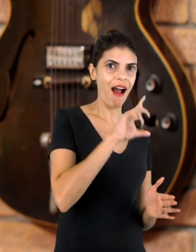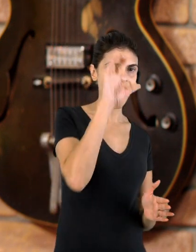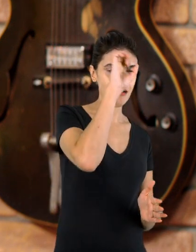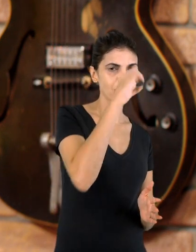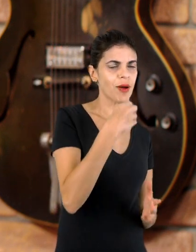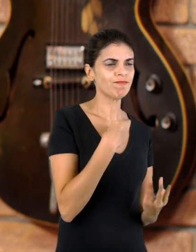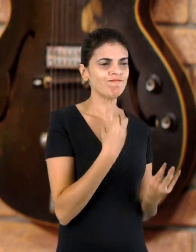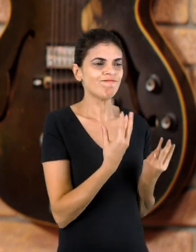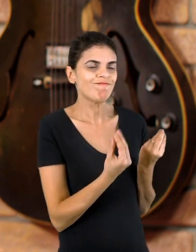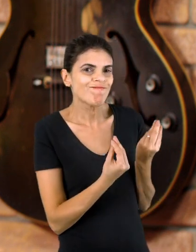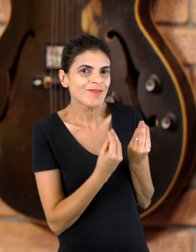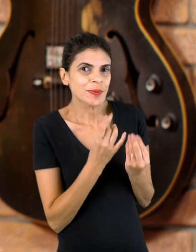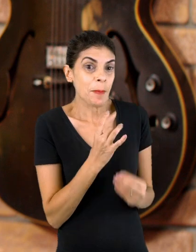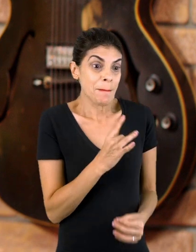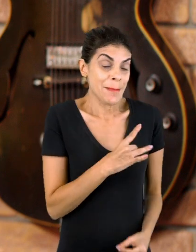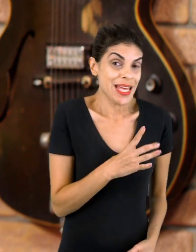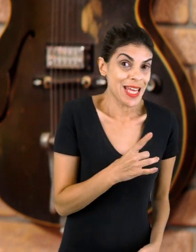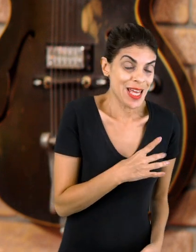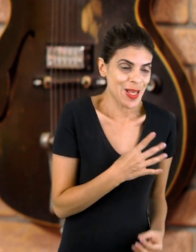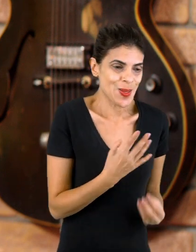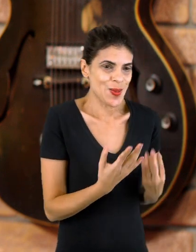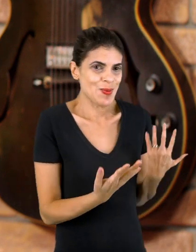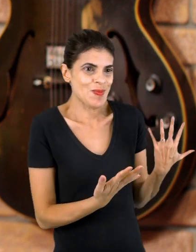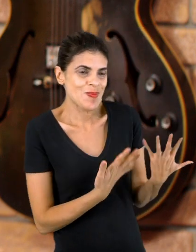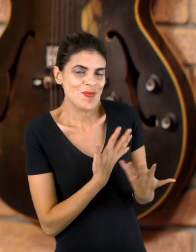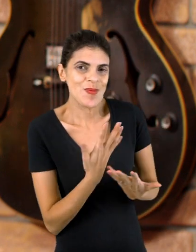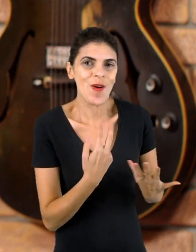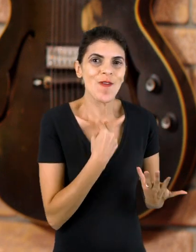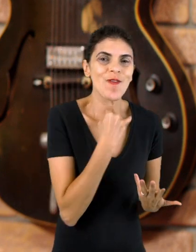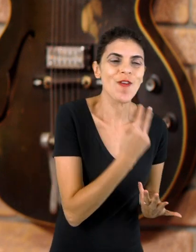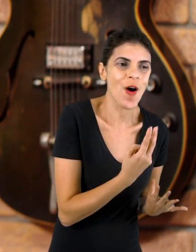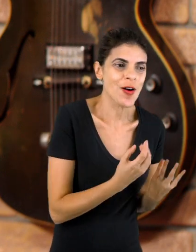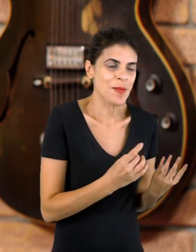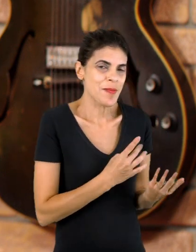eu era muito medrosa com a minha...